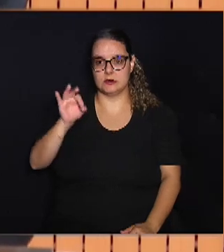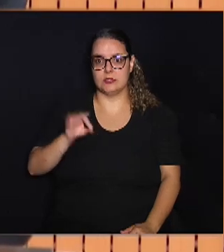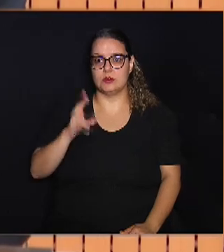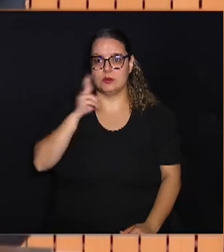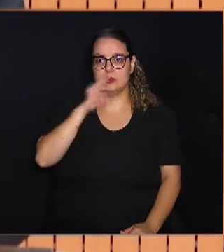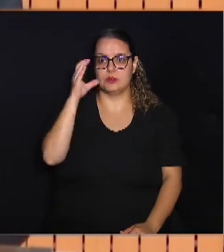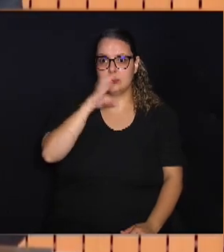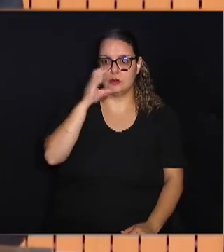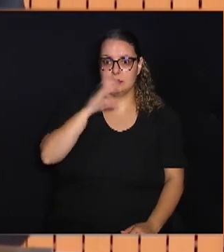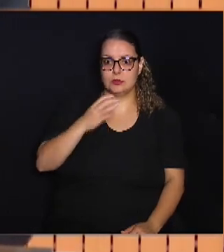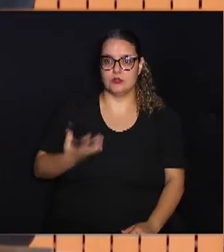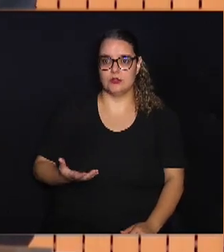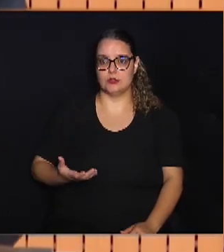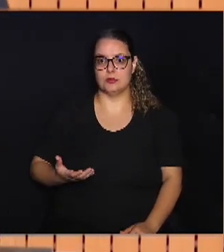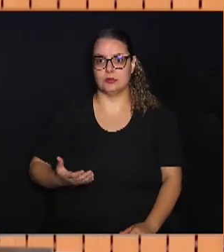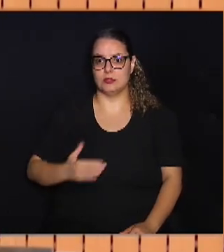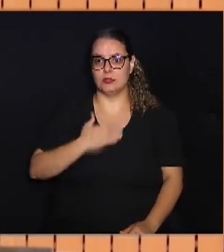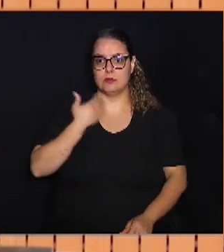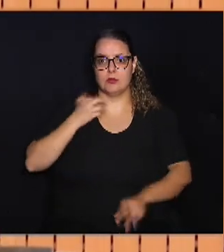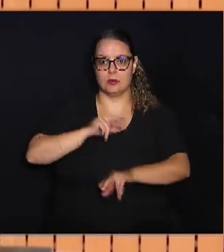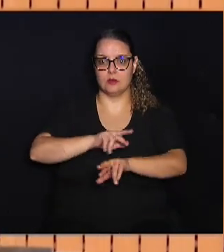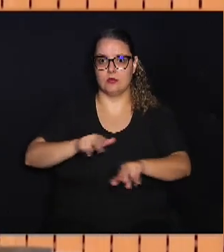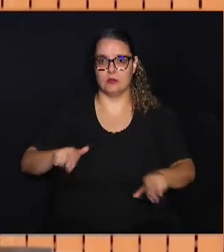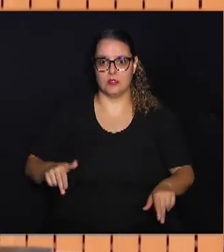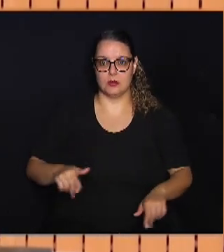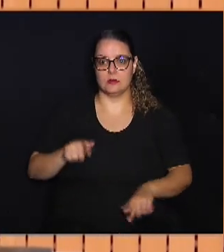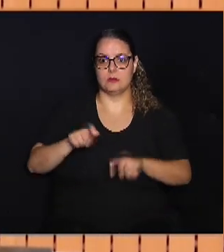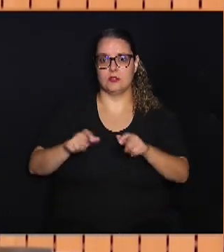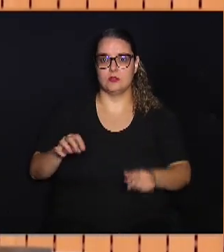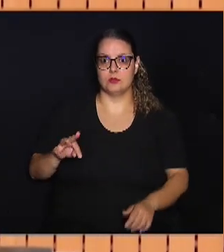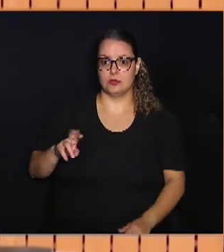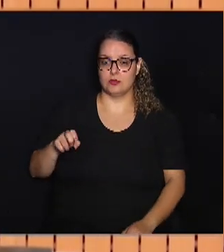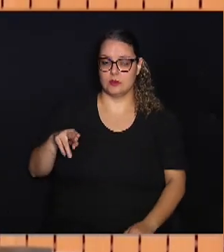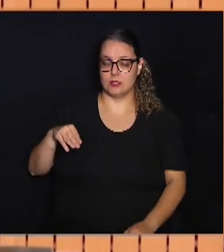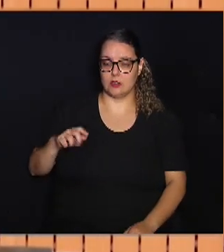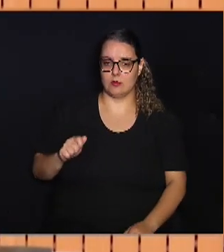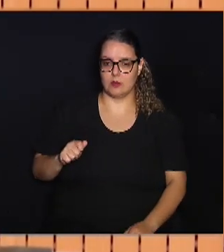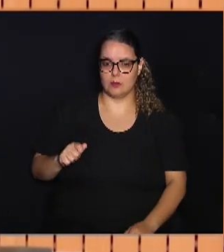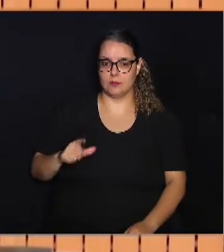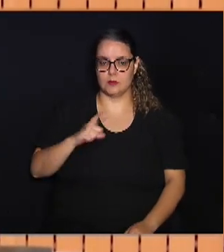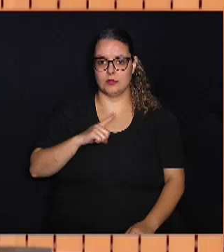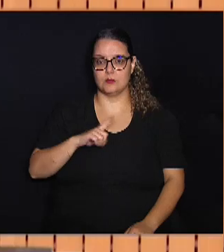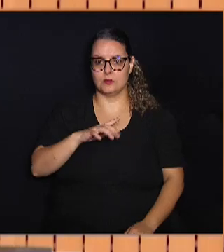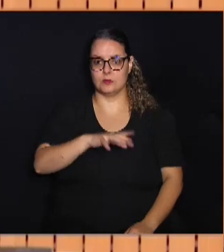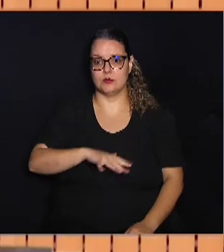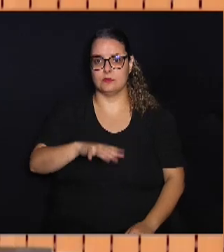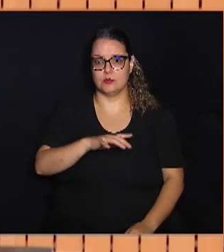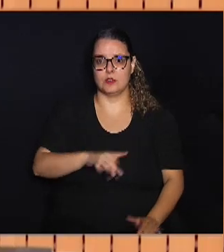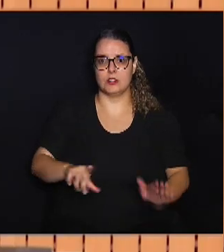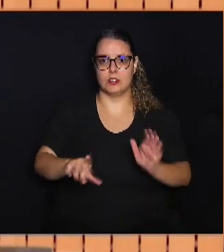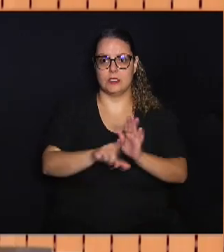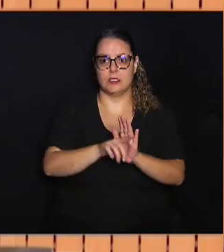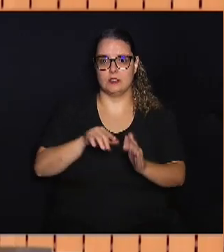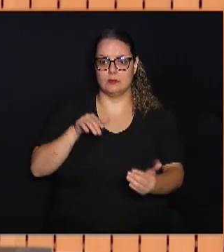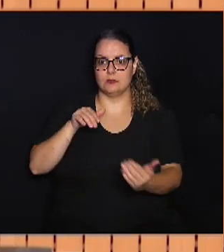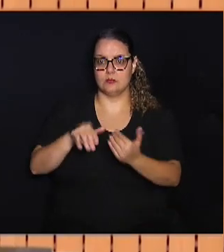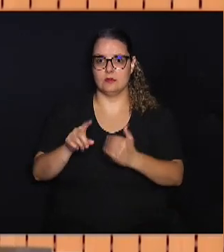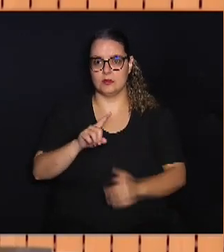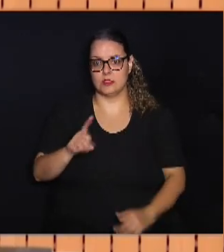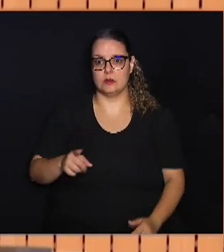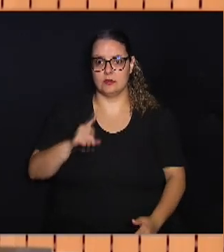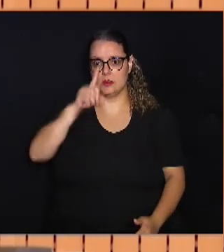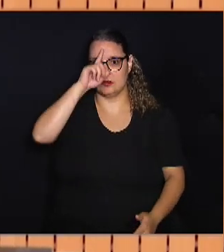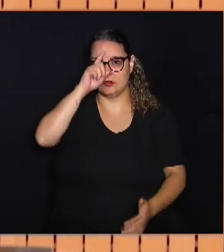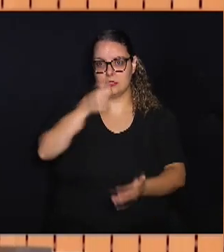emergência, e morria muita gente no trauma. Então, a gente tinha uma equipe ali. As leis de trânsito não estavam